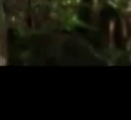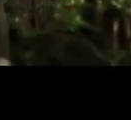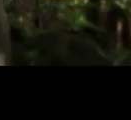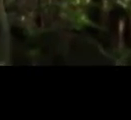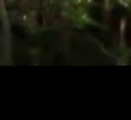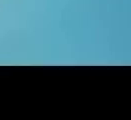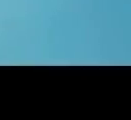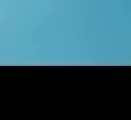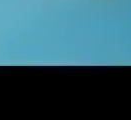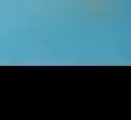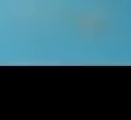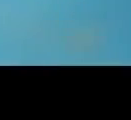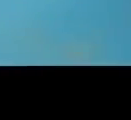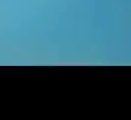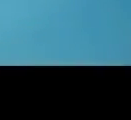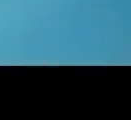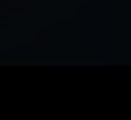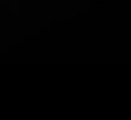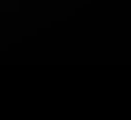os lugares que descobriu,